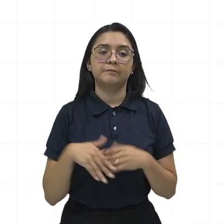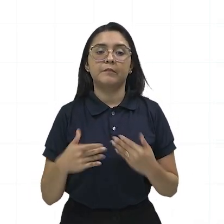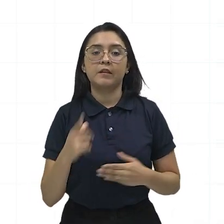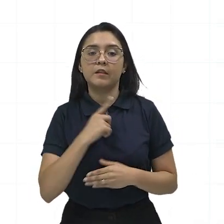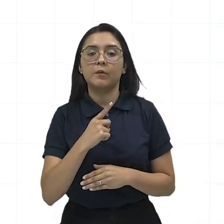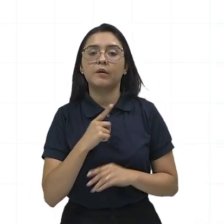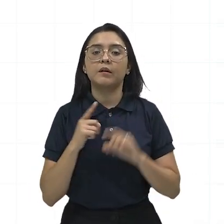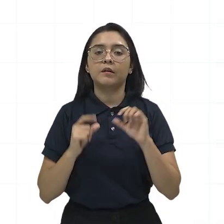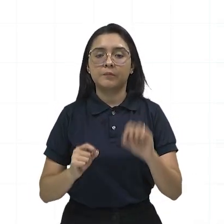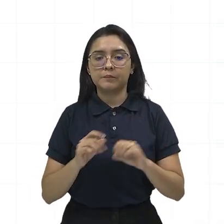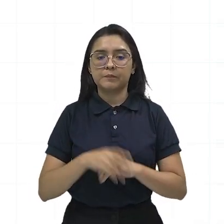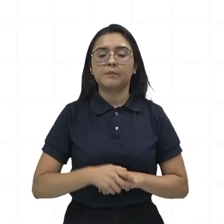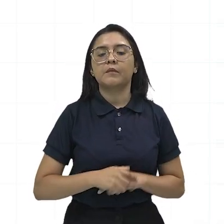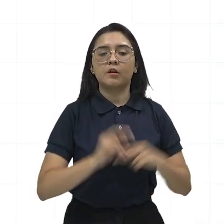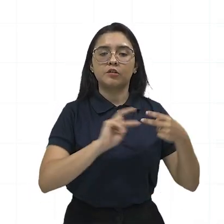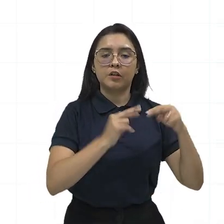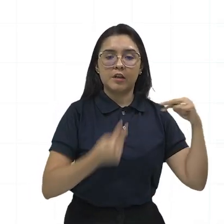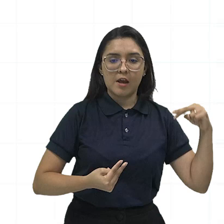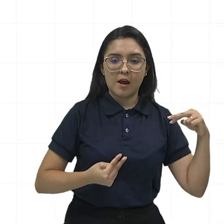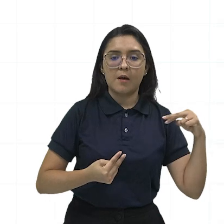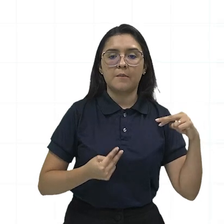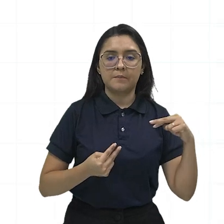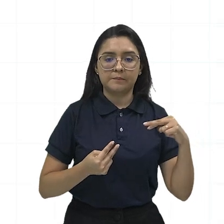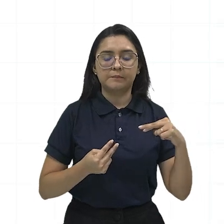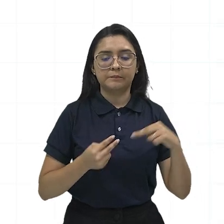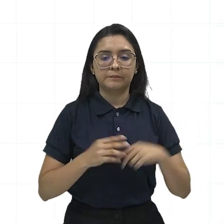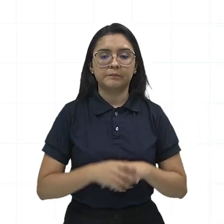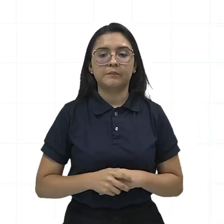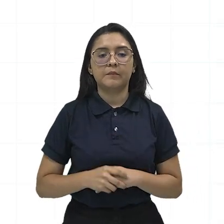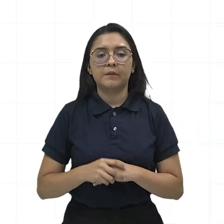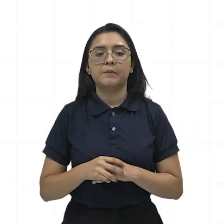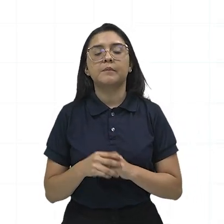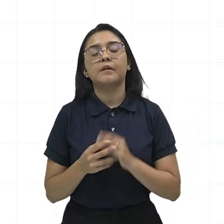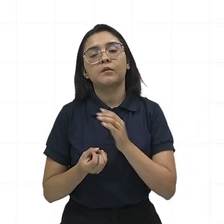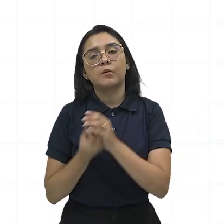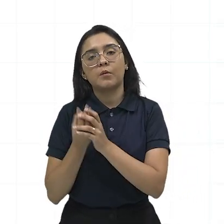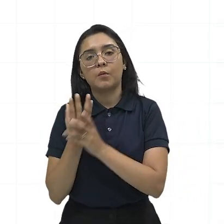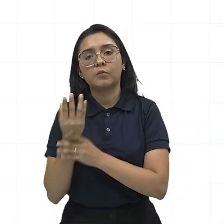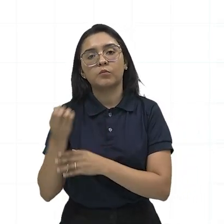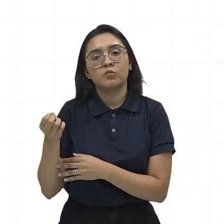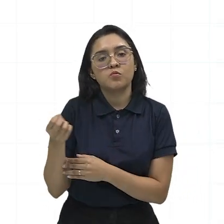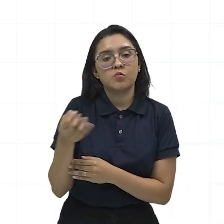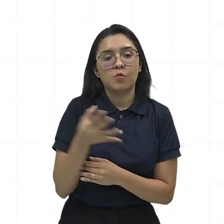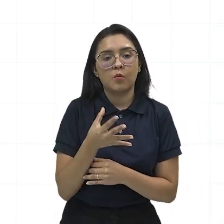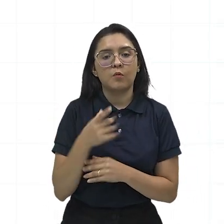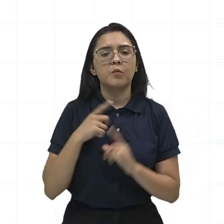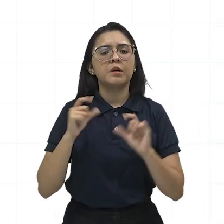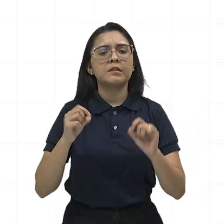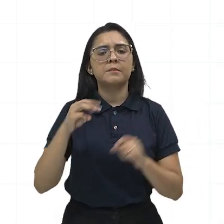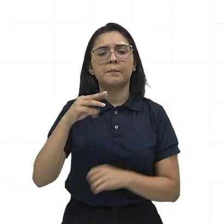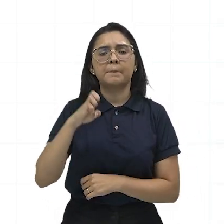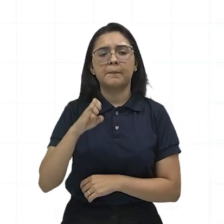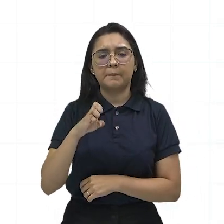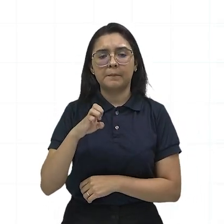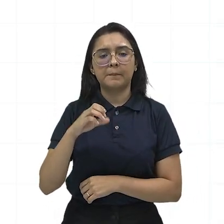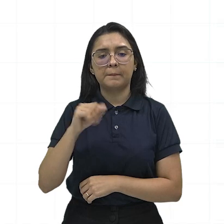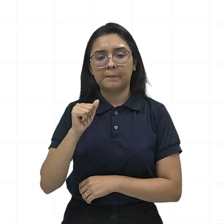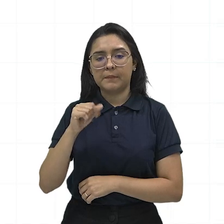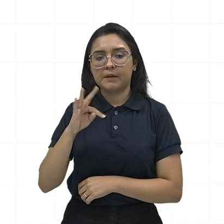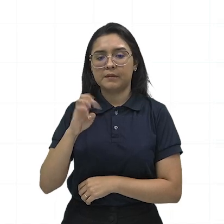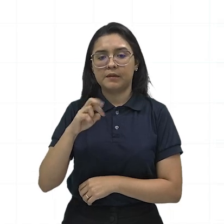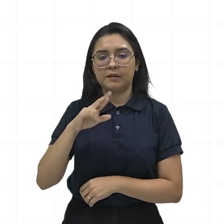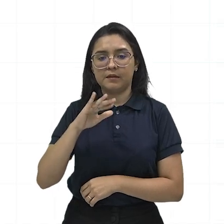envolve a combinação do material genético para criar um novo indivíduo. O que é esse material genético?